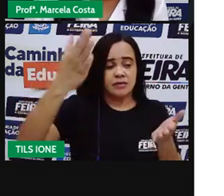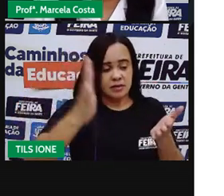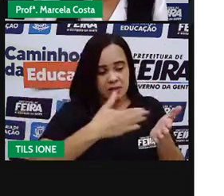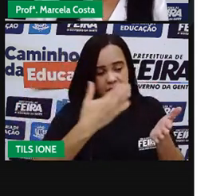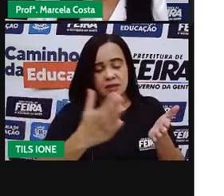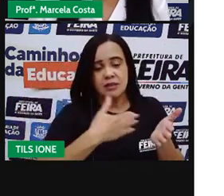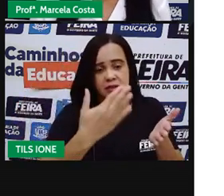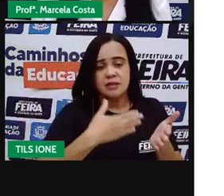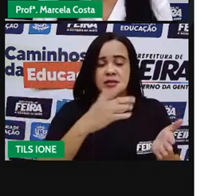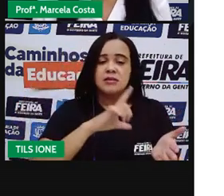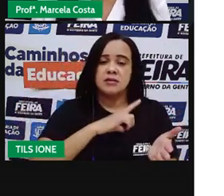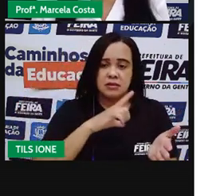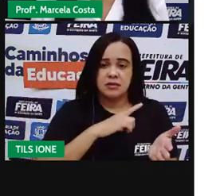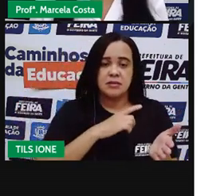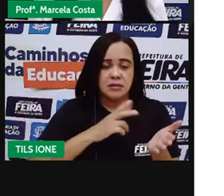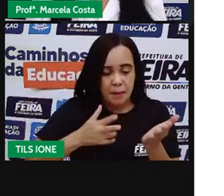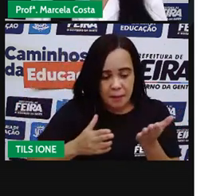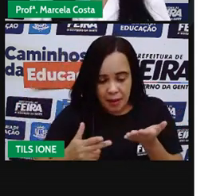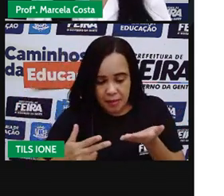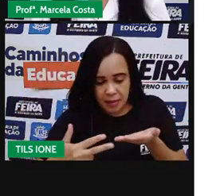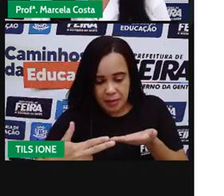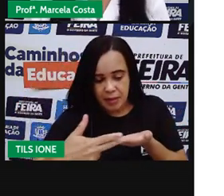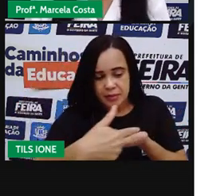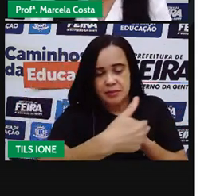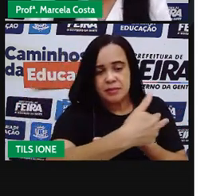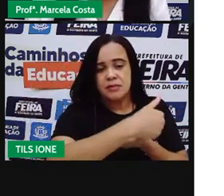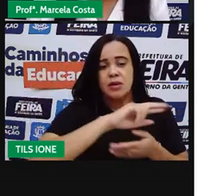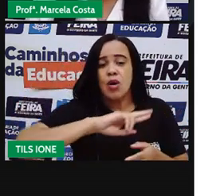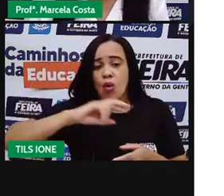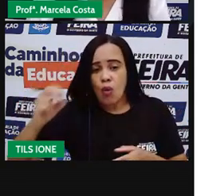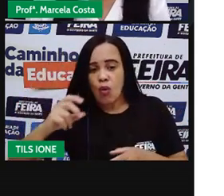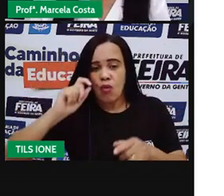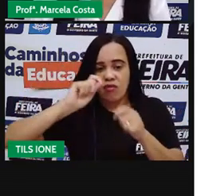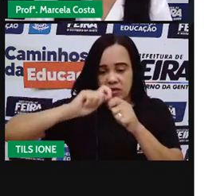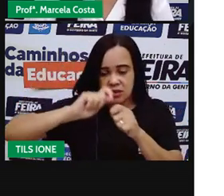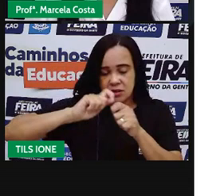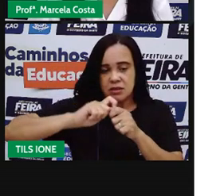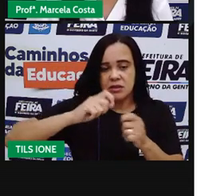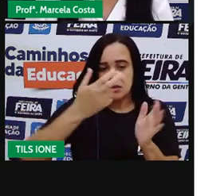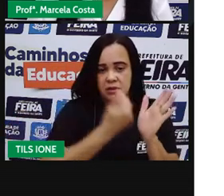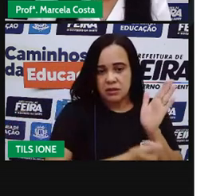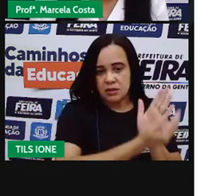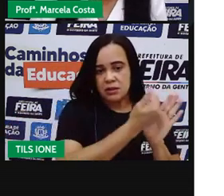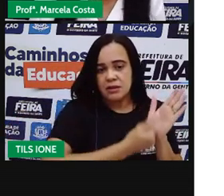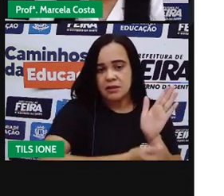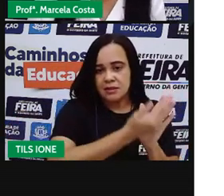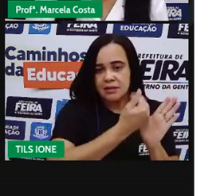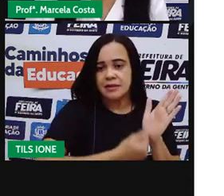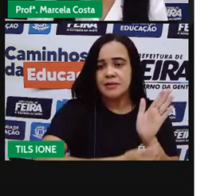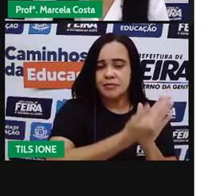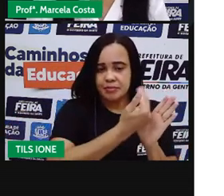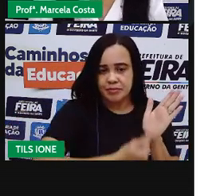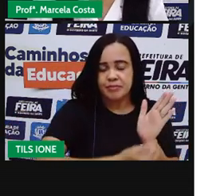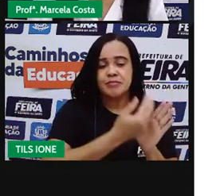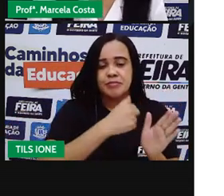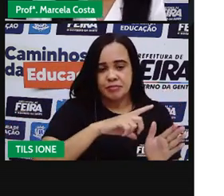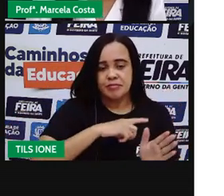painel. Ou também você pode fazer desenhos para representar as pessoas diferentes da